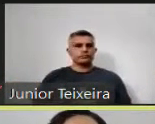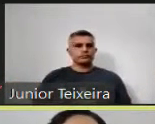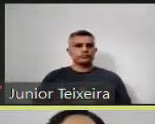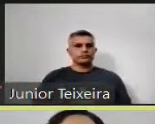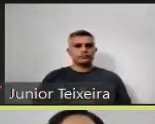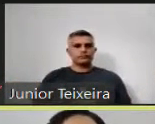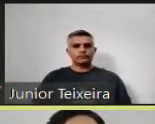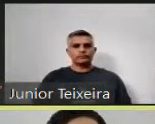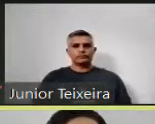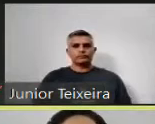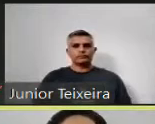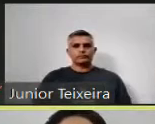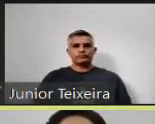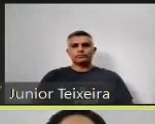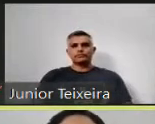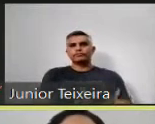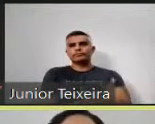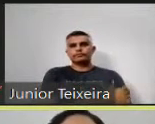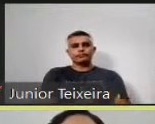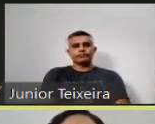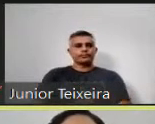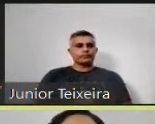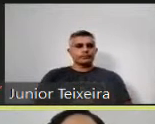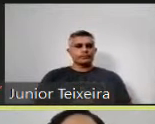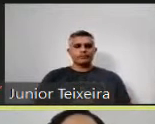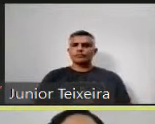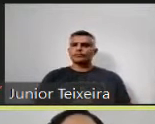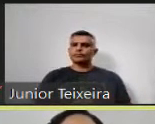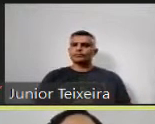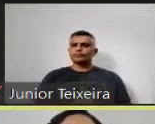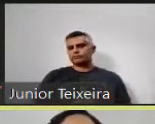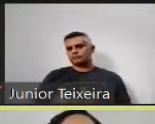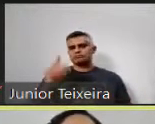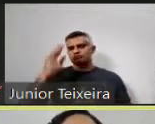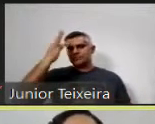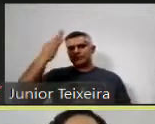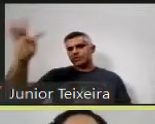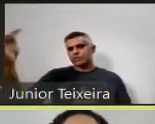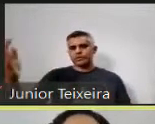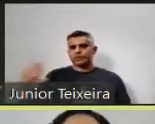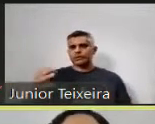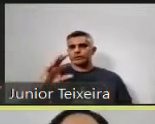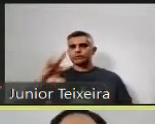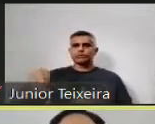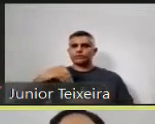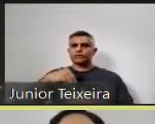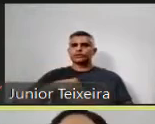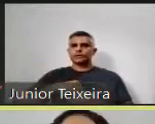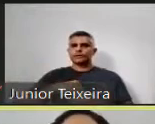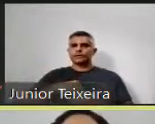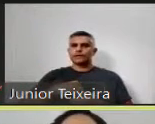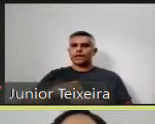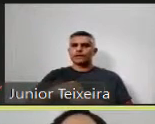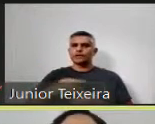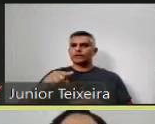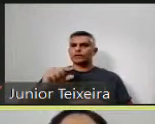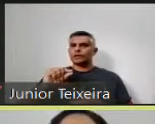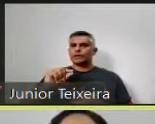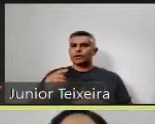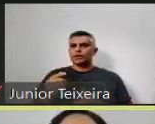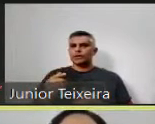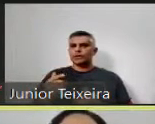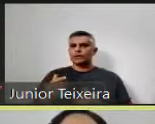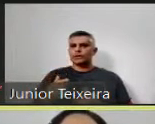Então, só para finalizar essa questão mais teórica, a subjetividade, ela manifesta-se, ela revela-se